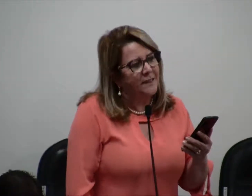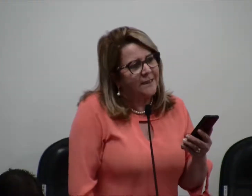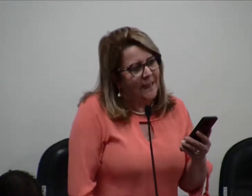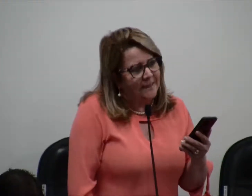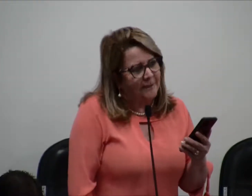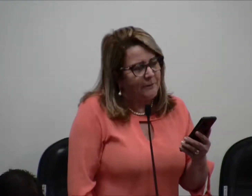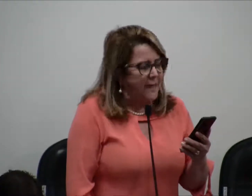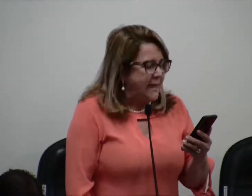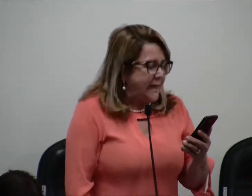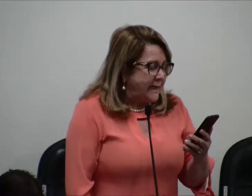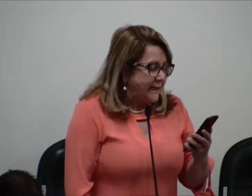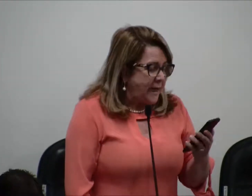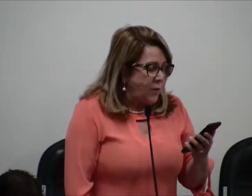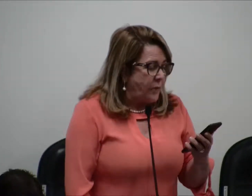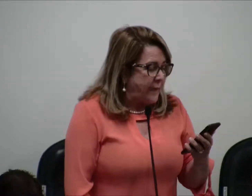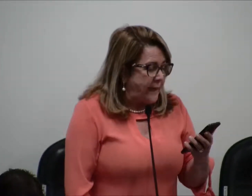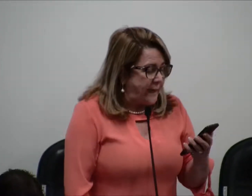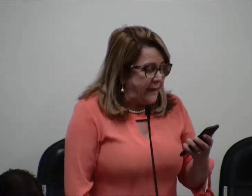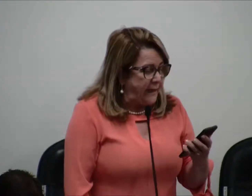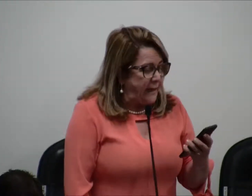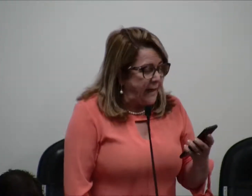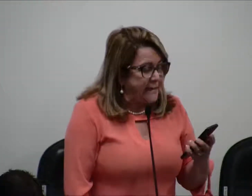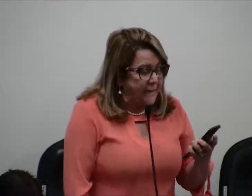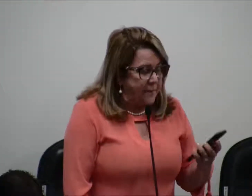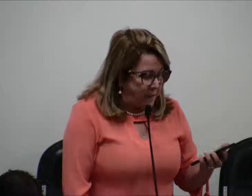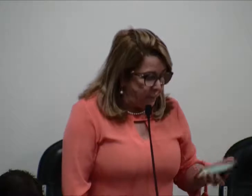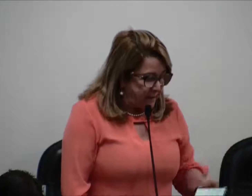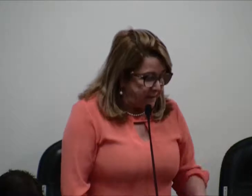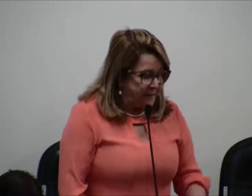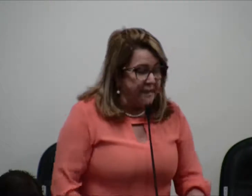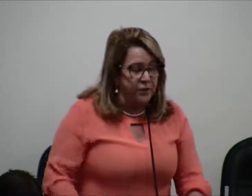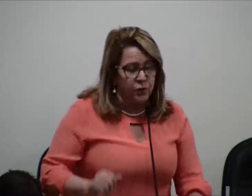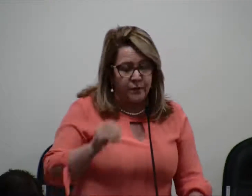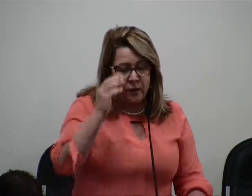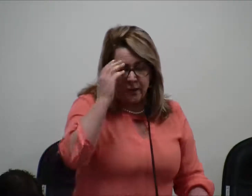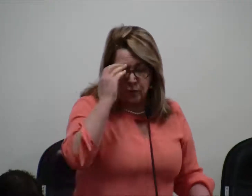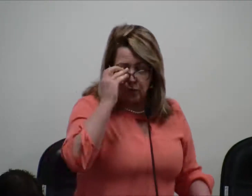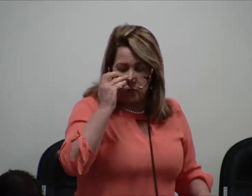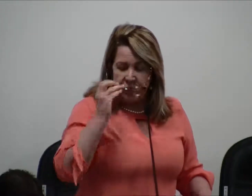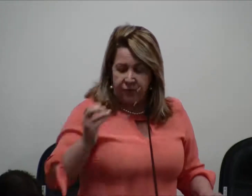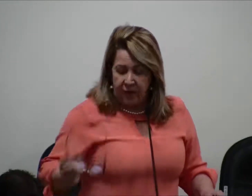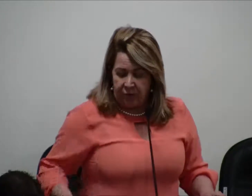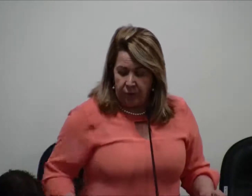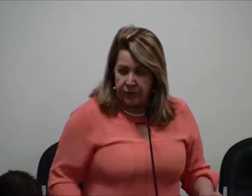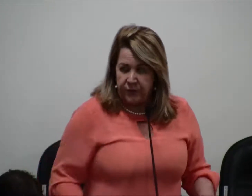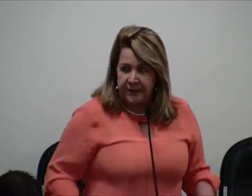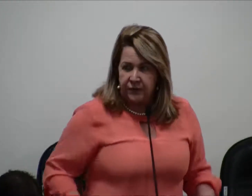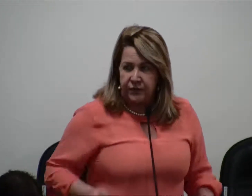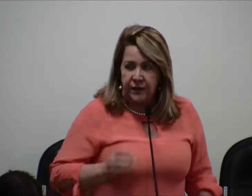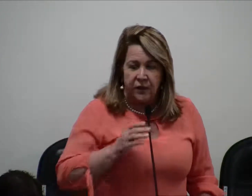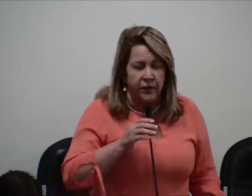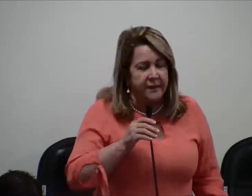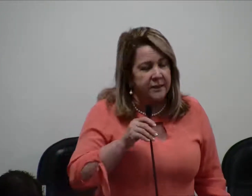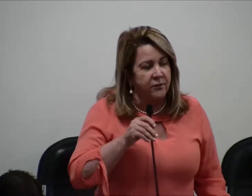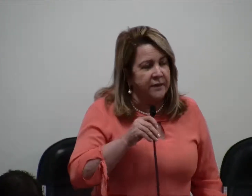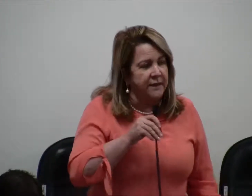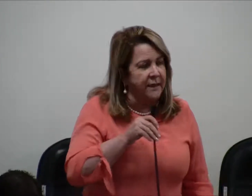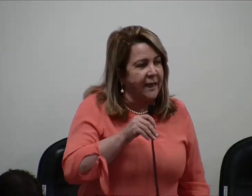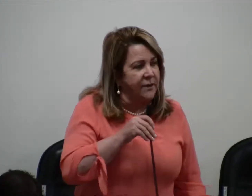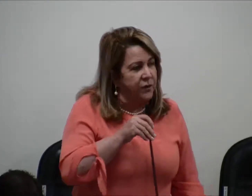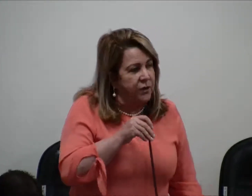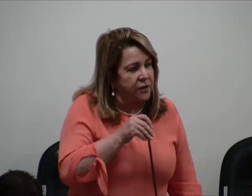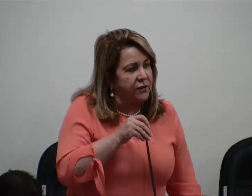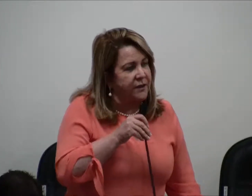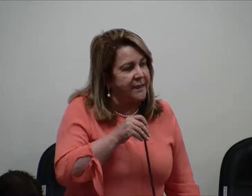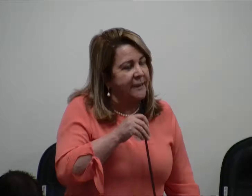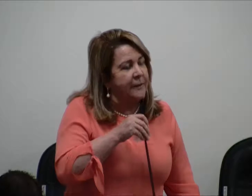sendo vacinada. Então, é de extrema importância isso, e quando o doutor Rafael falou, inclusive, com relação à vacina